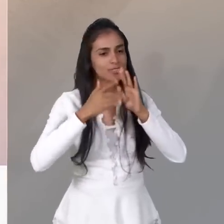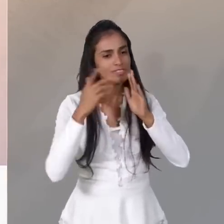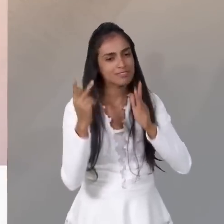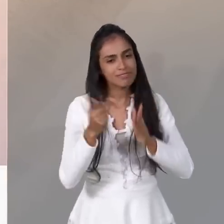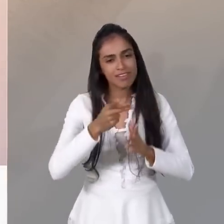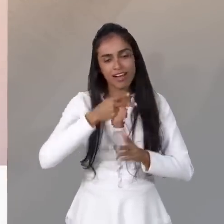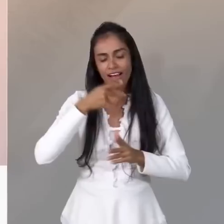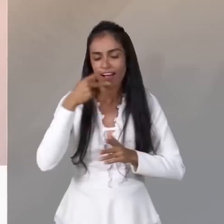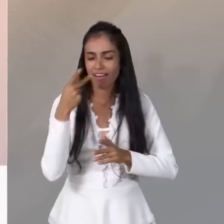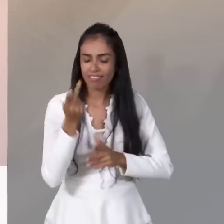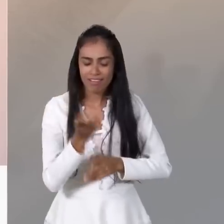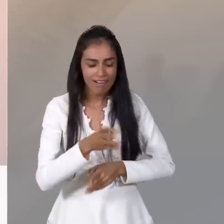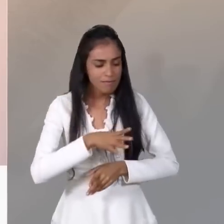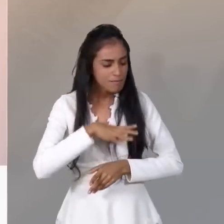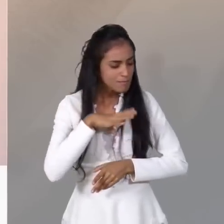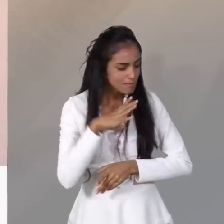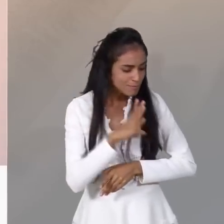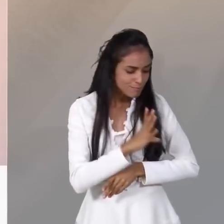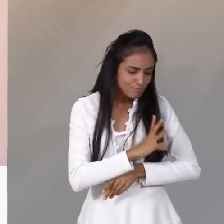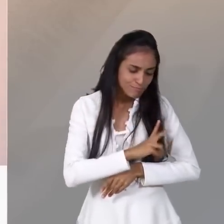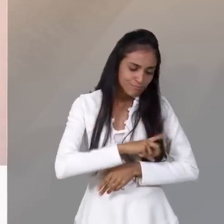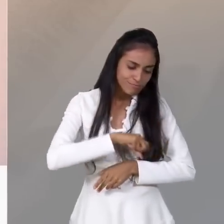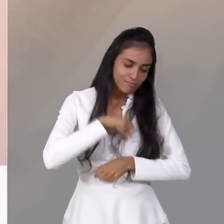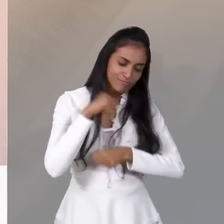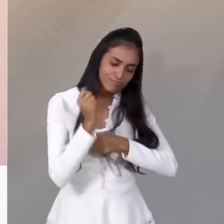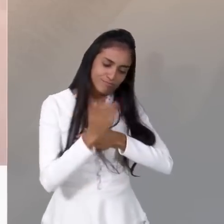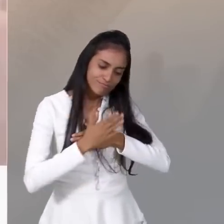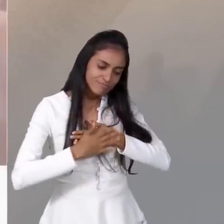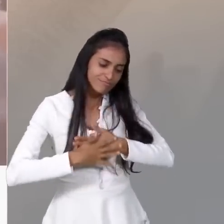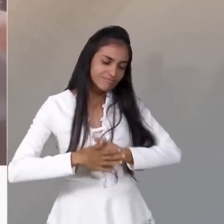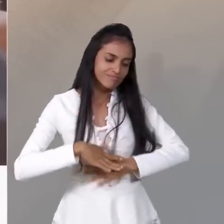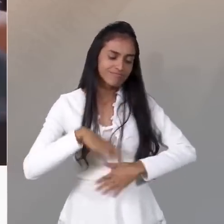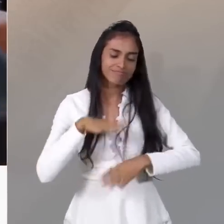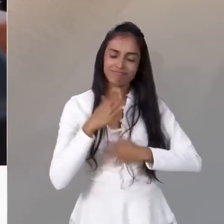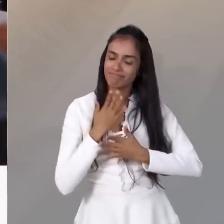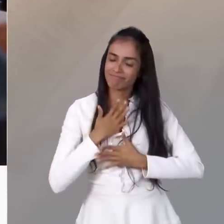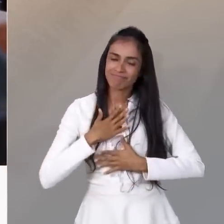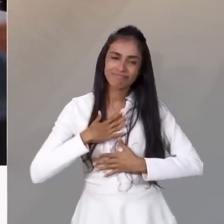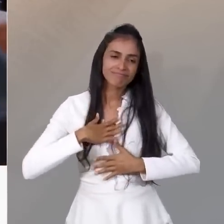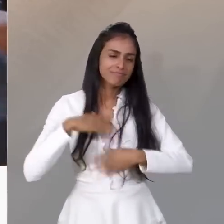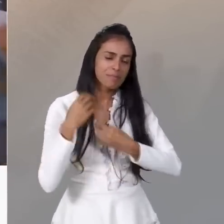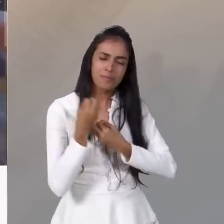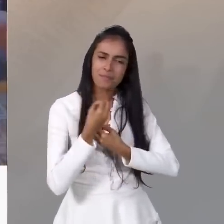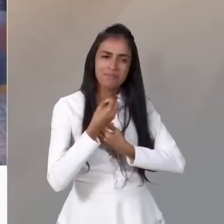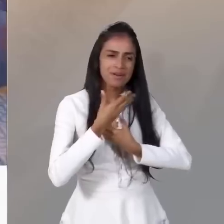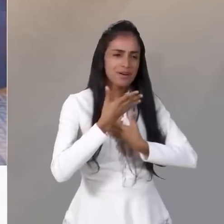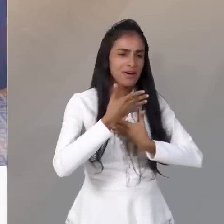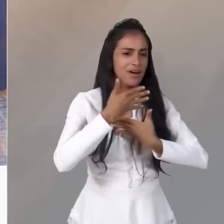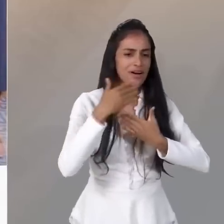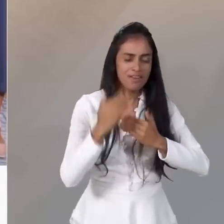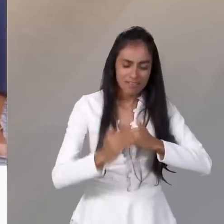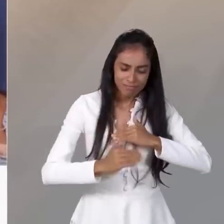voz de amor tão terna e graciosa, enche o